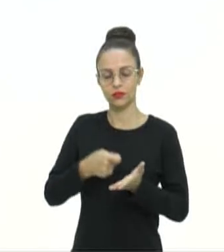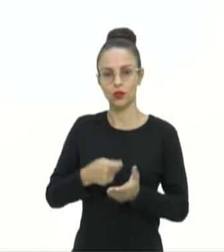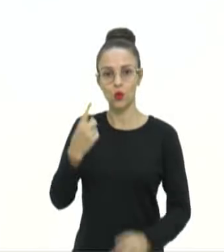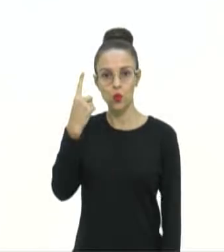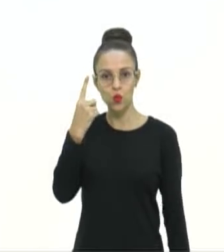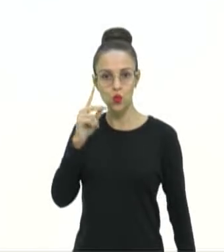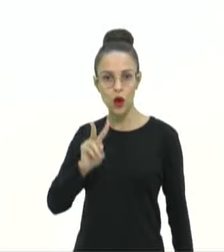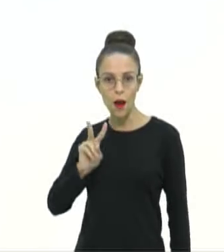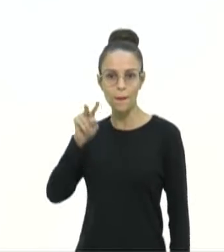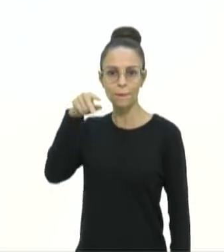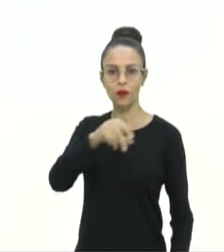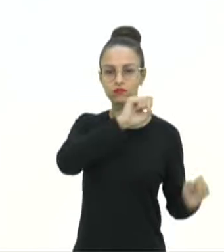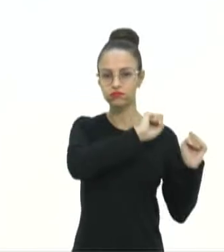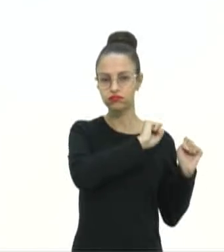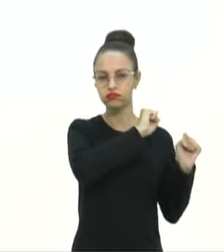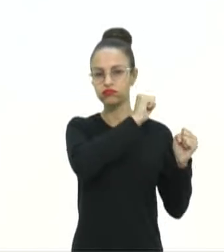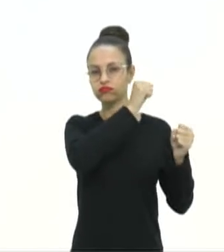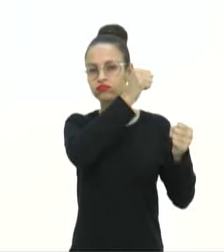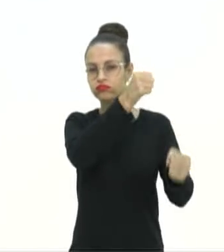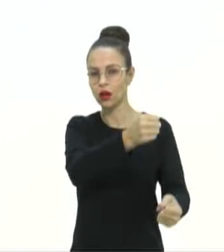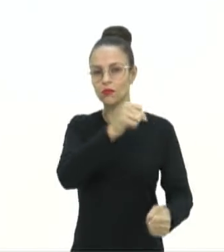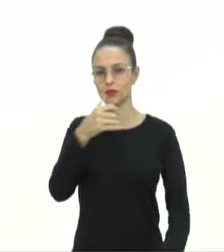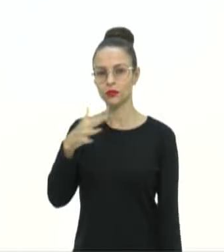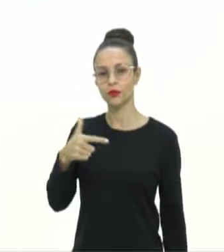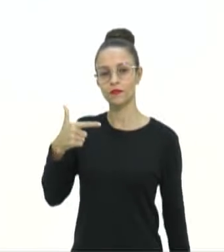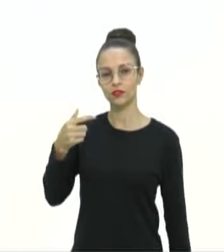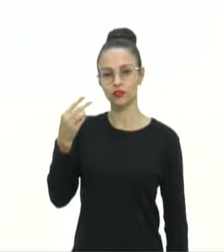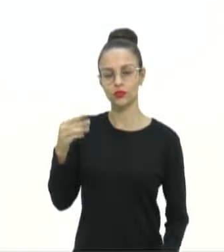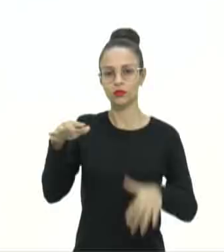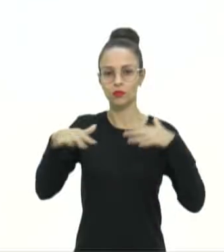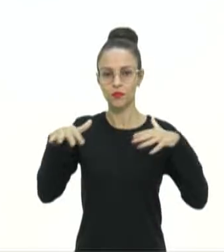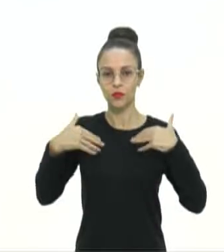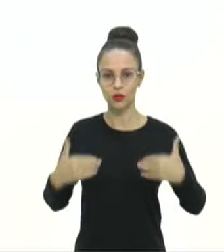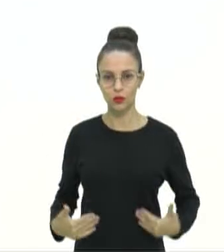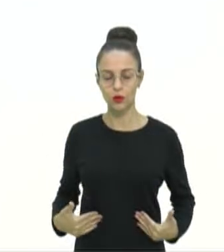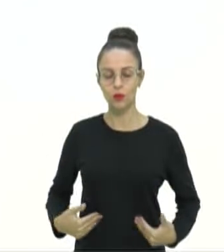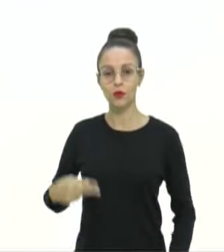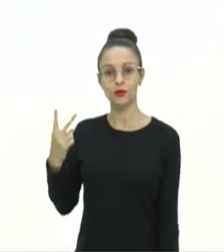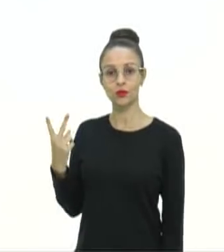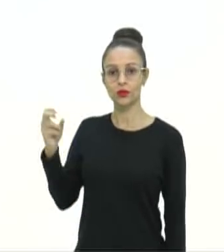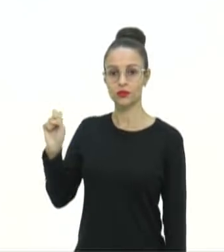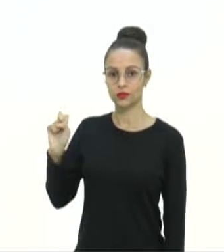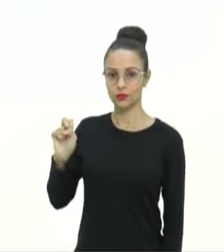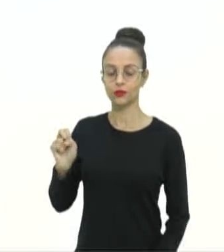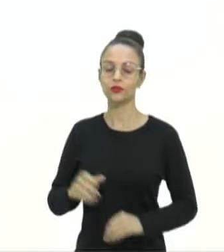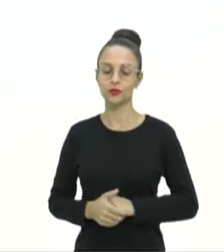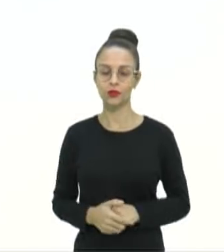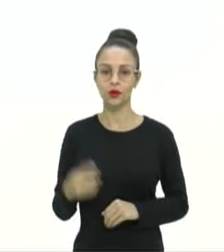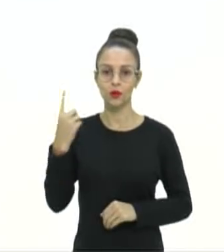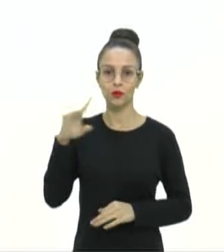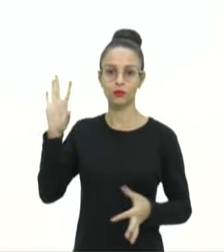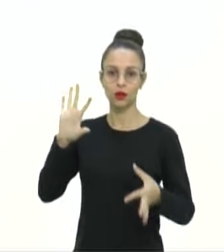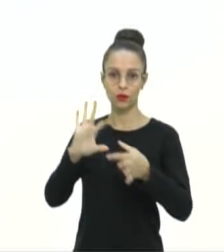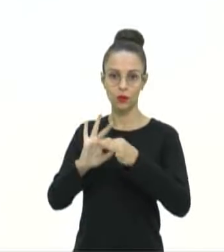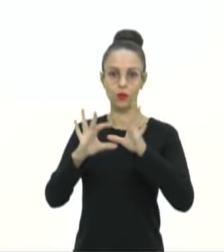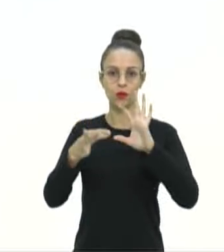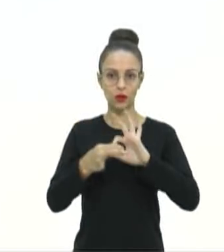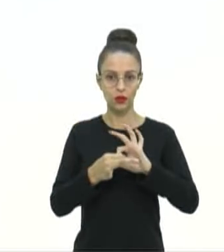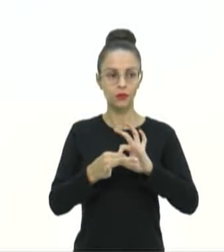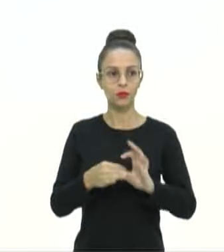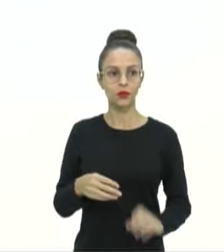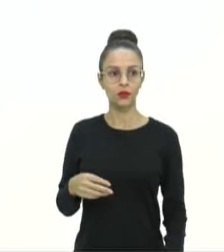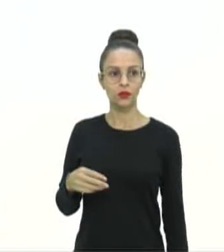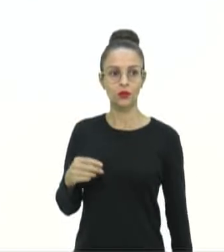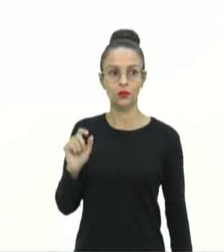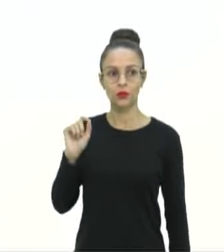salto, o atleta executa cerca de 23 movimentos em menos de 2 segundos. Na última Olimpíada, né, no caso meio isso,